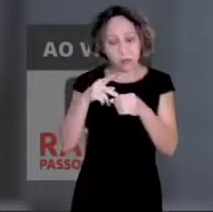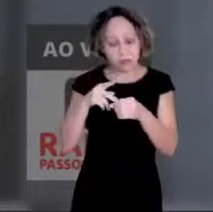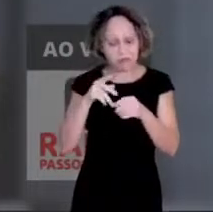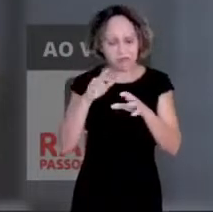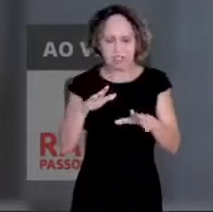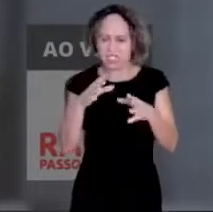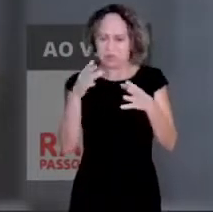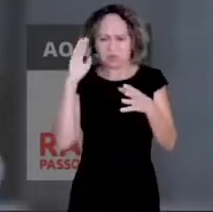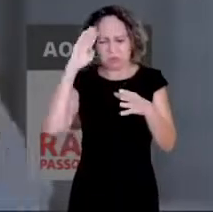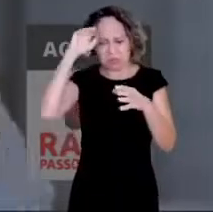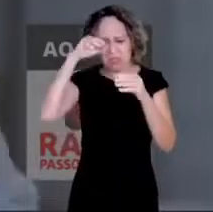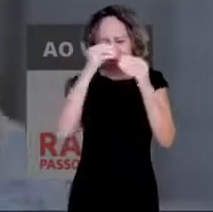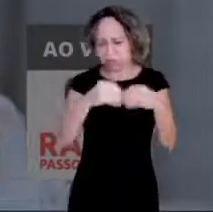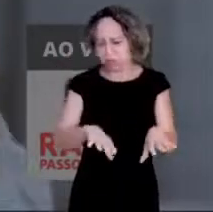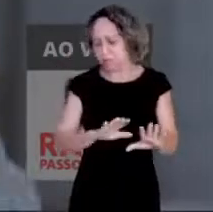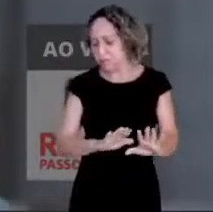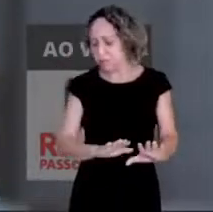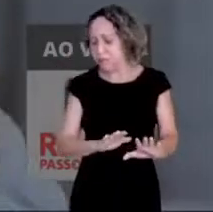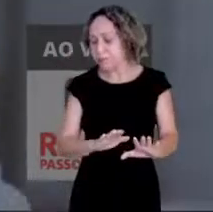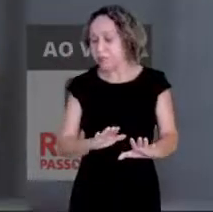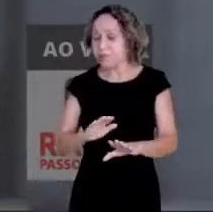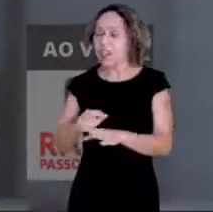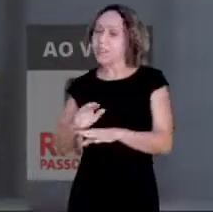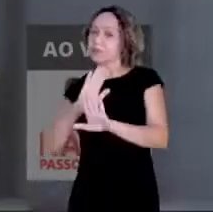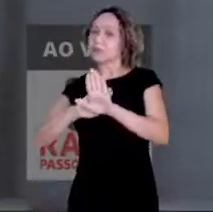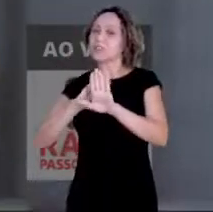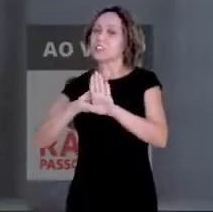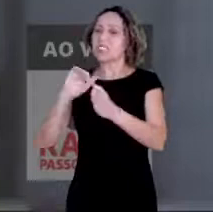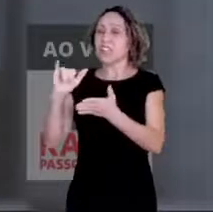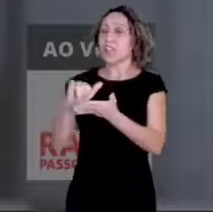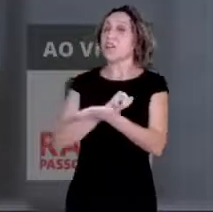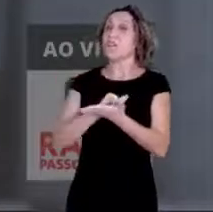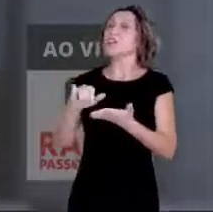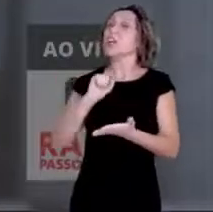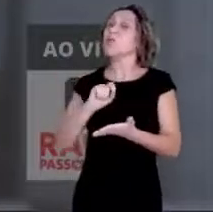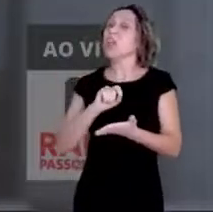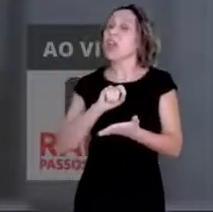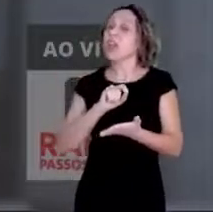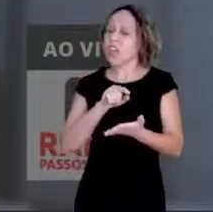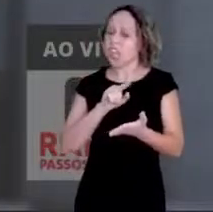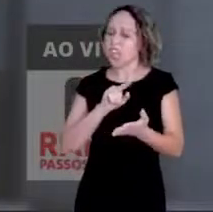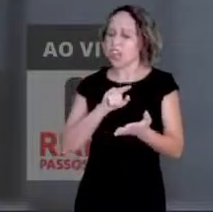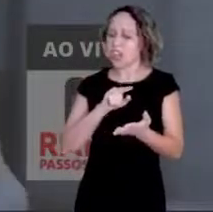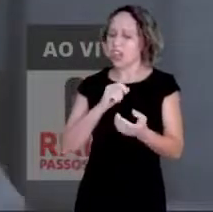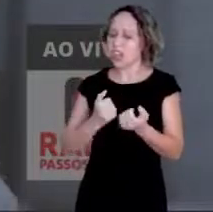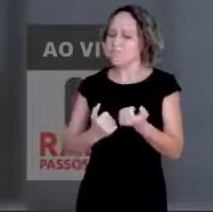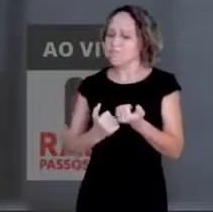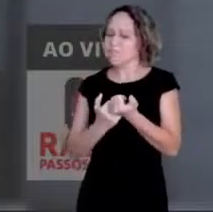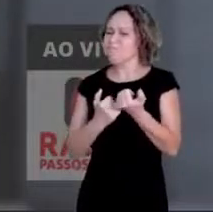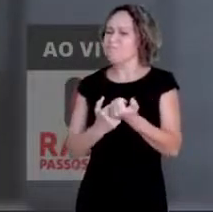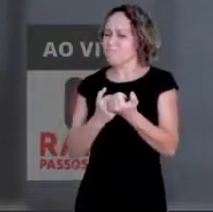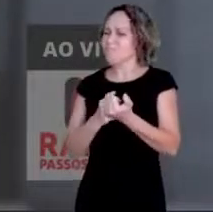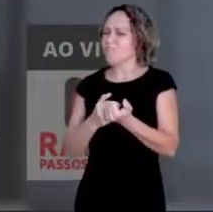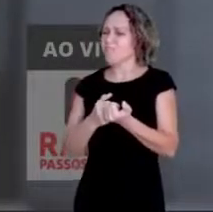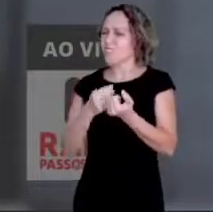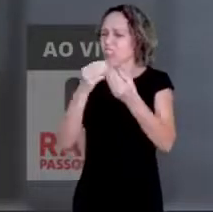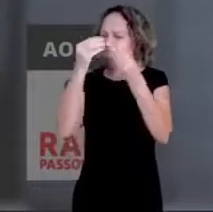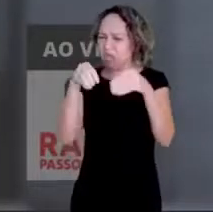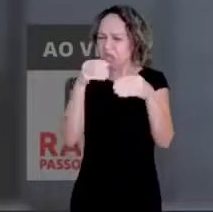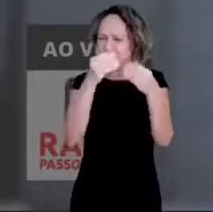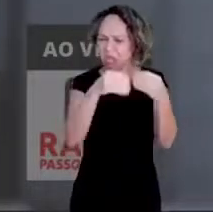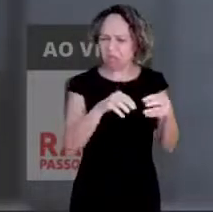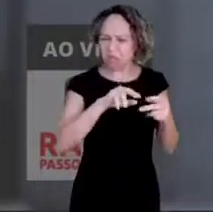de beneficiar as grandes multinacionais do petróleo, ou quem sabe de financiar, sabe, determinados